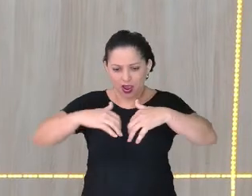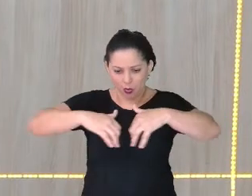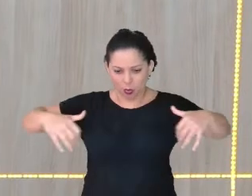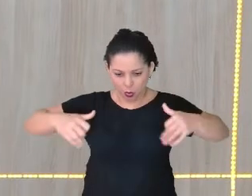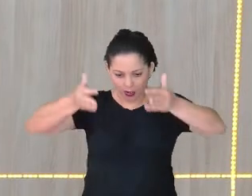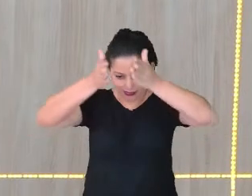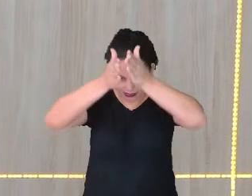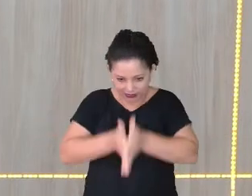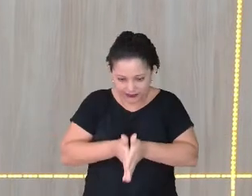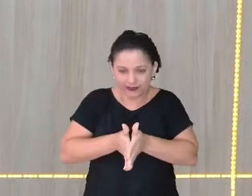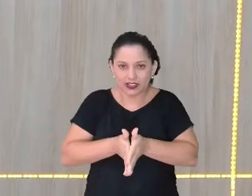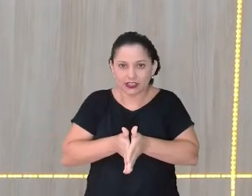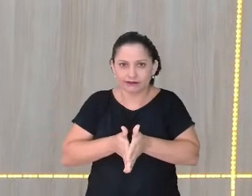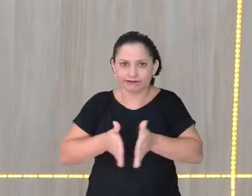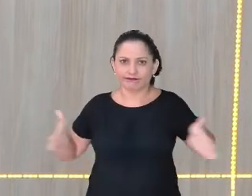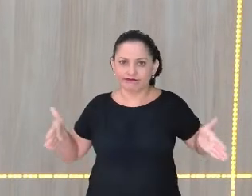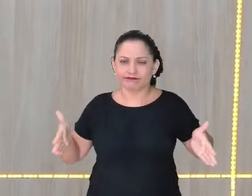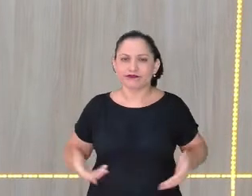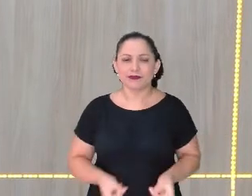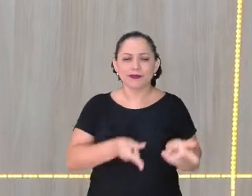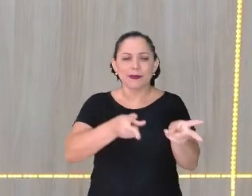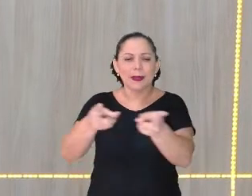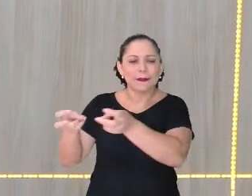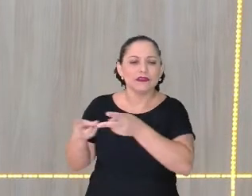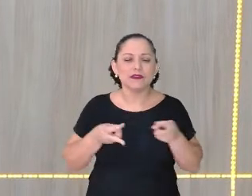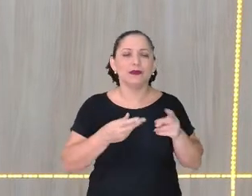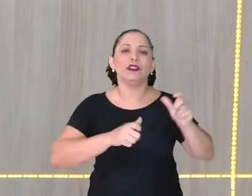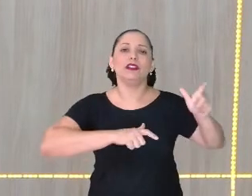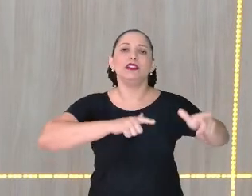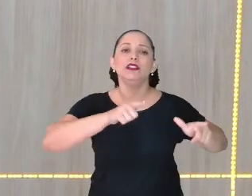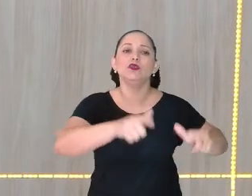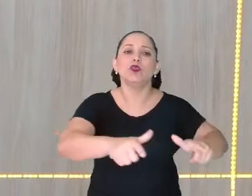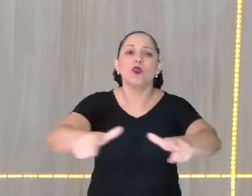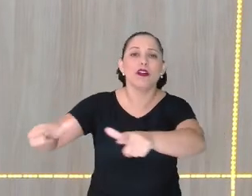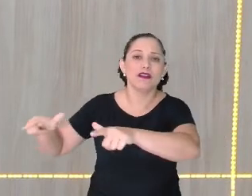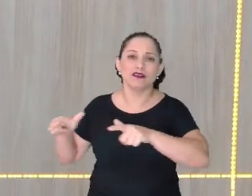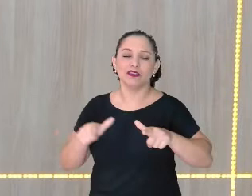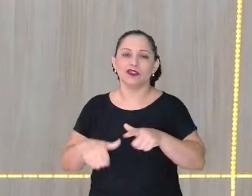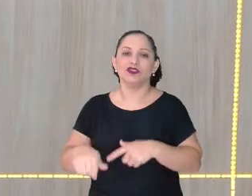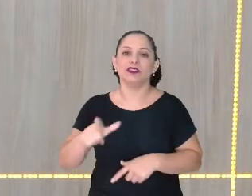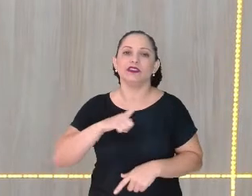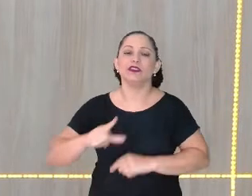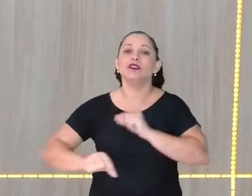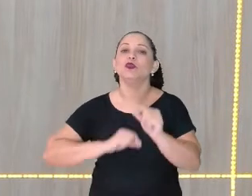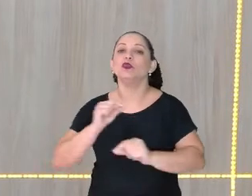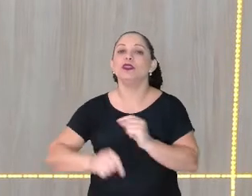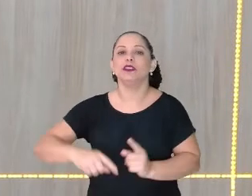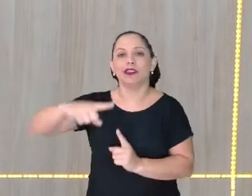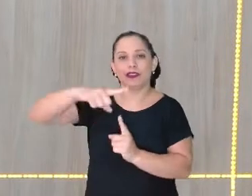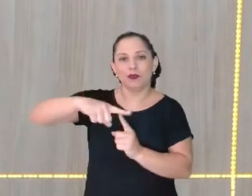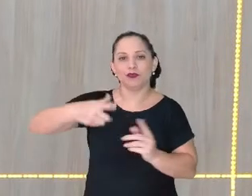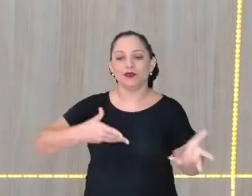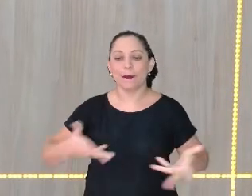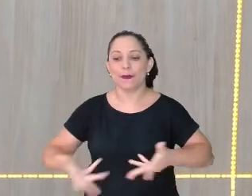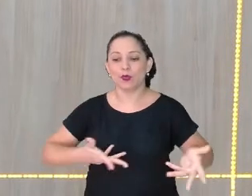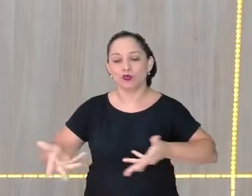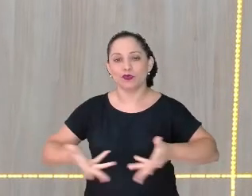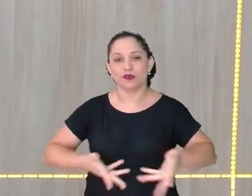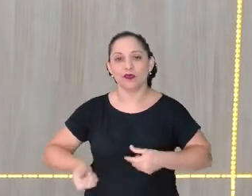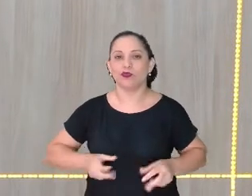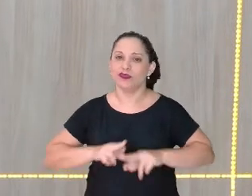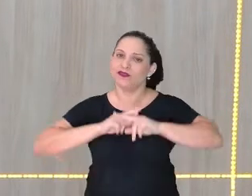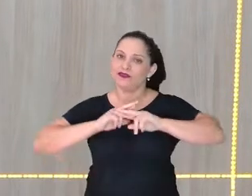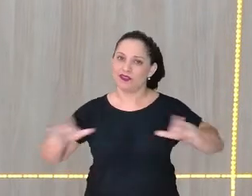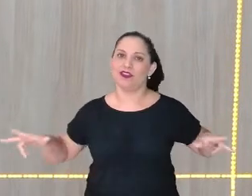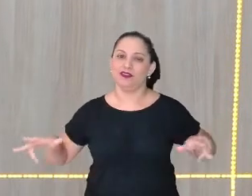vai perceber que em determinados locais, né, existiam modos de produção diferentes.